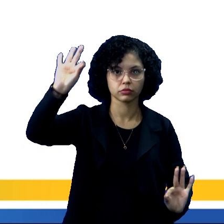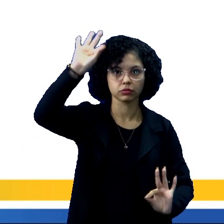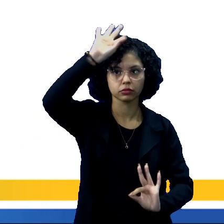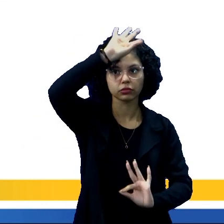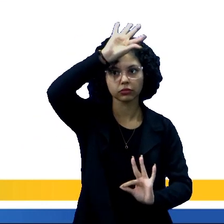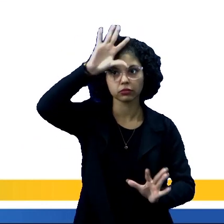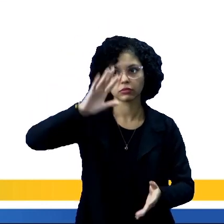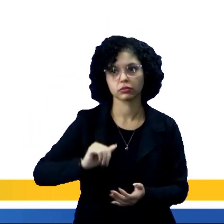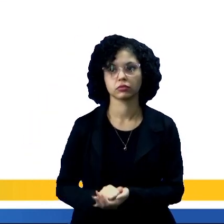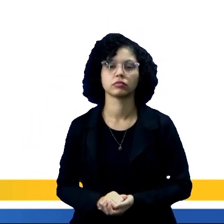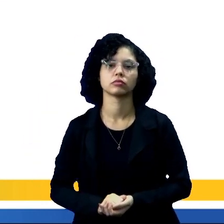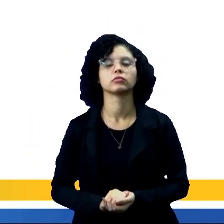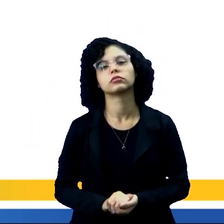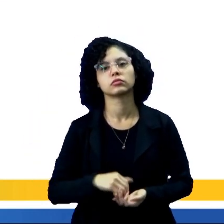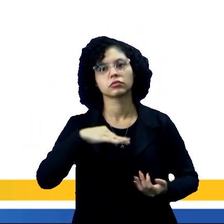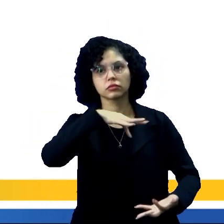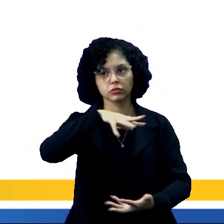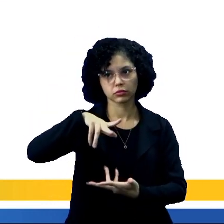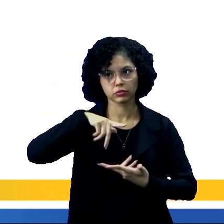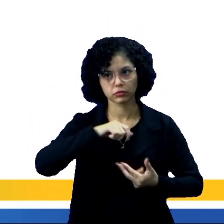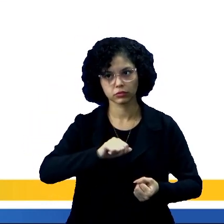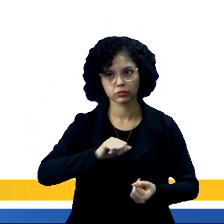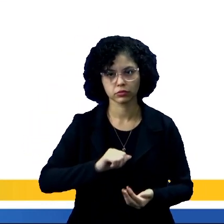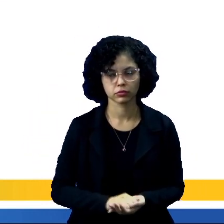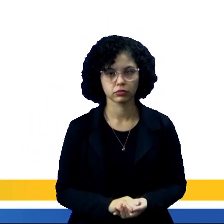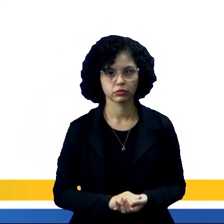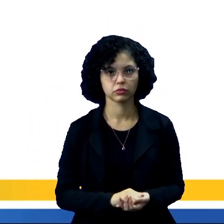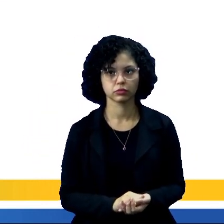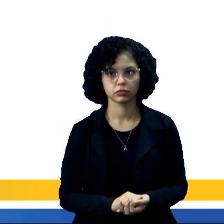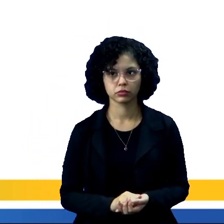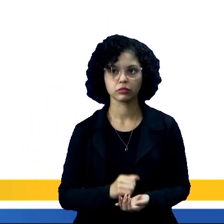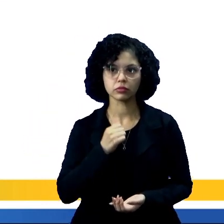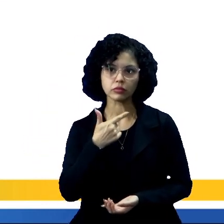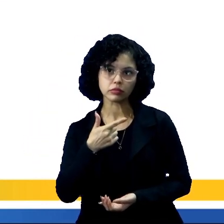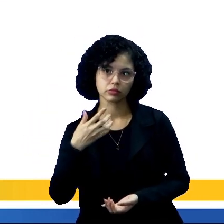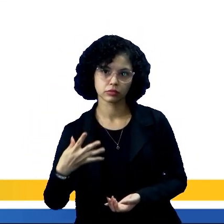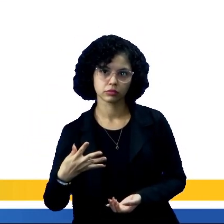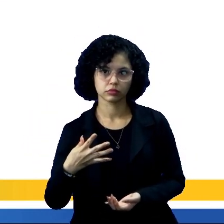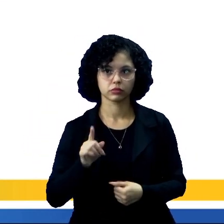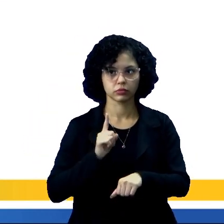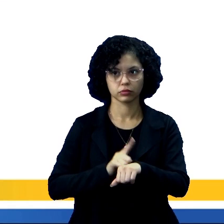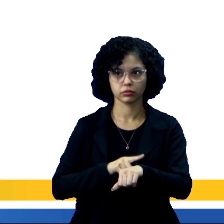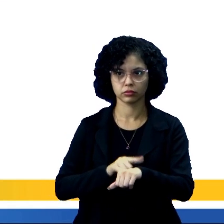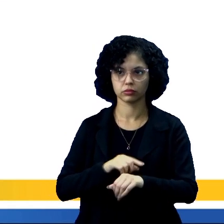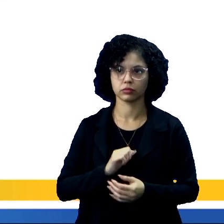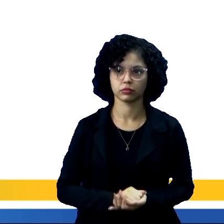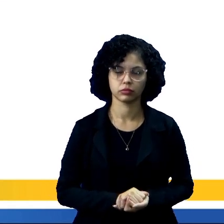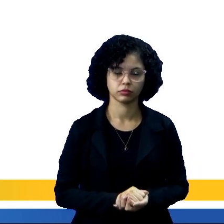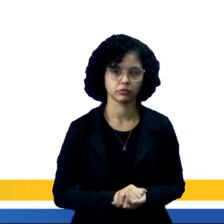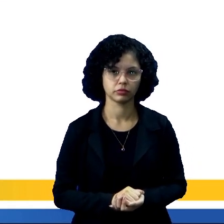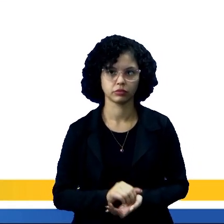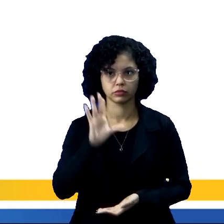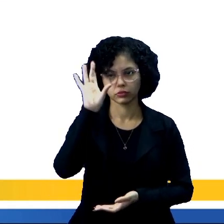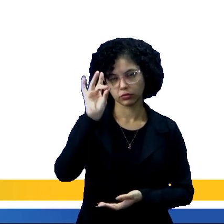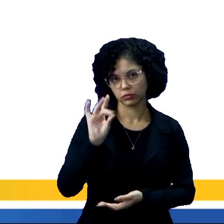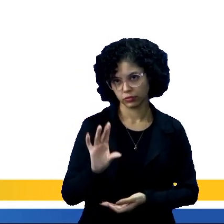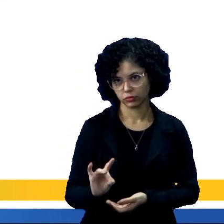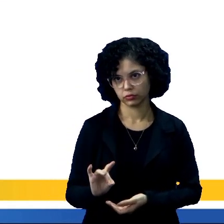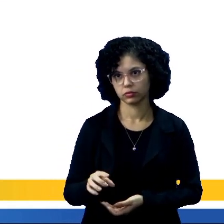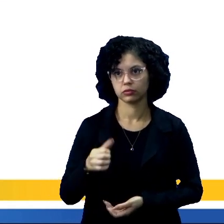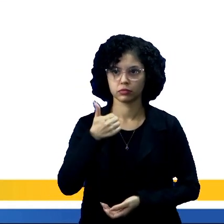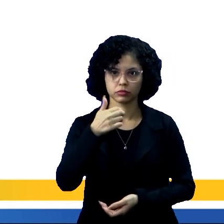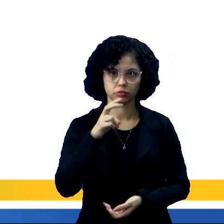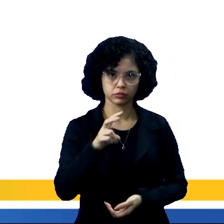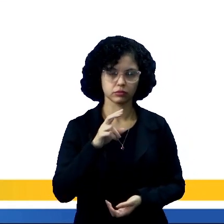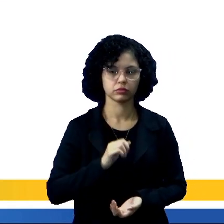da circunferência planetária em 24 fusos horários, cada um com